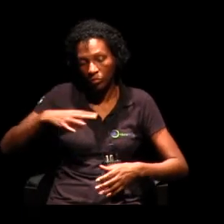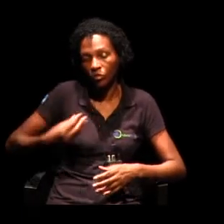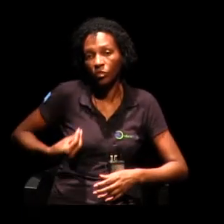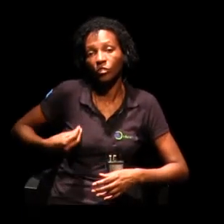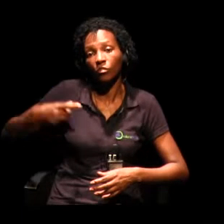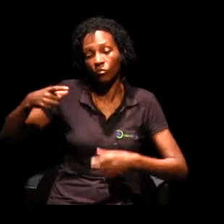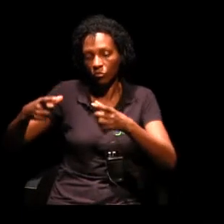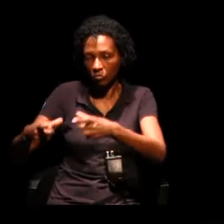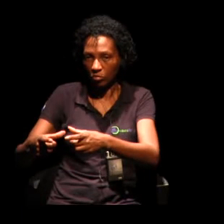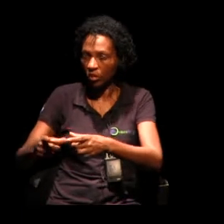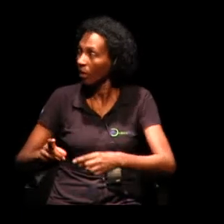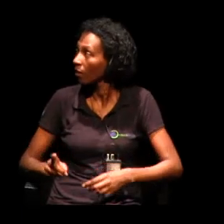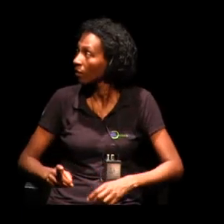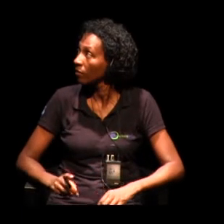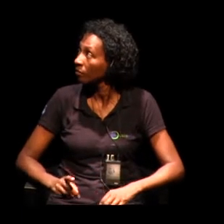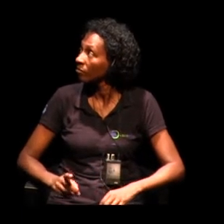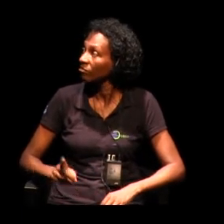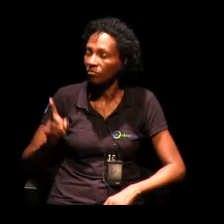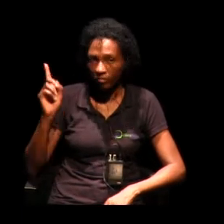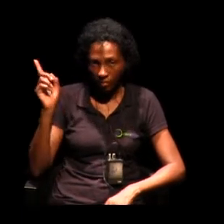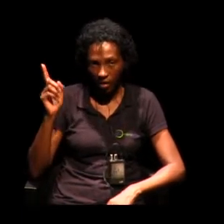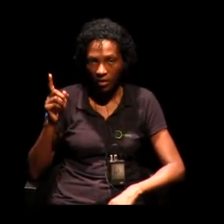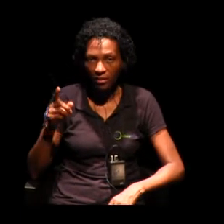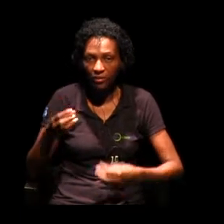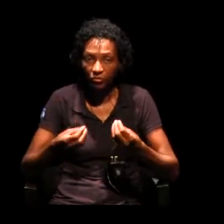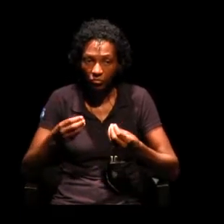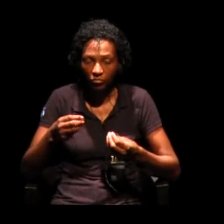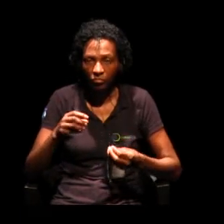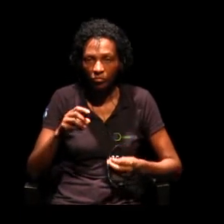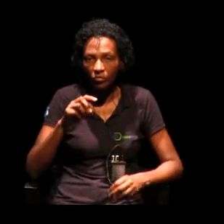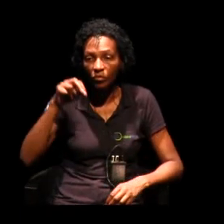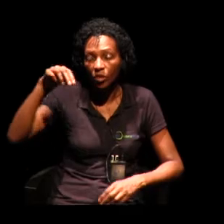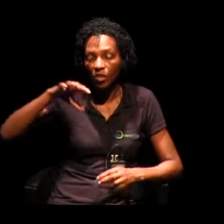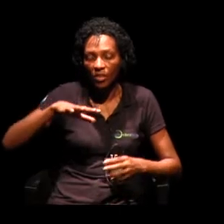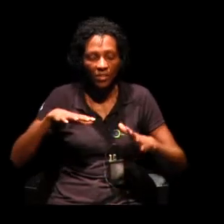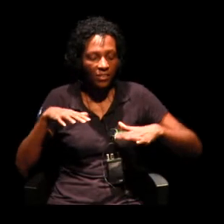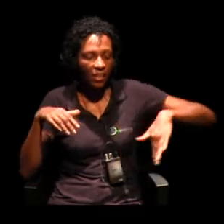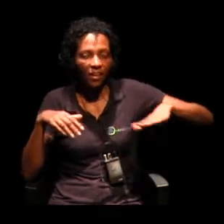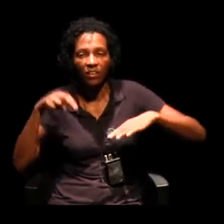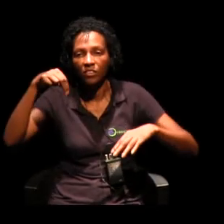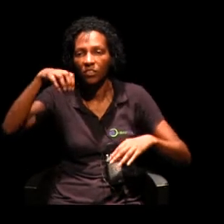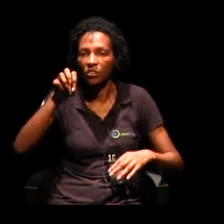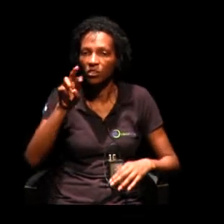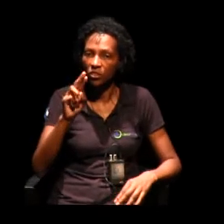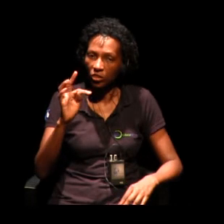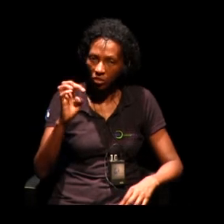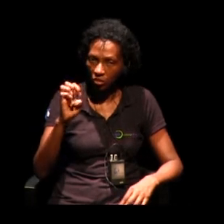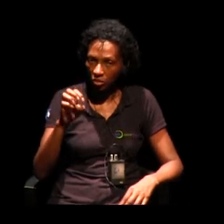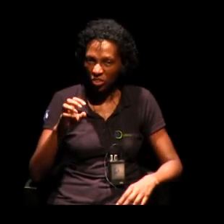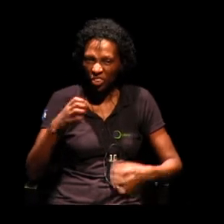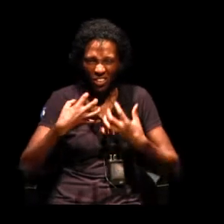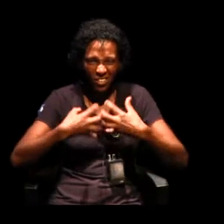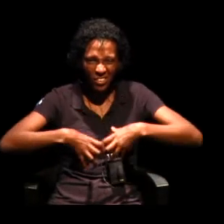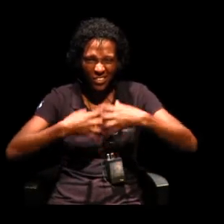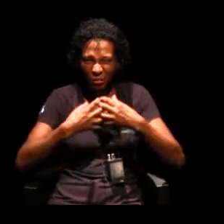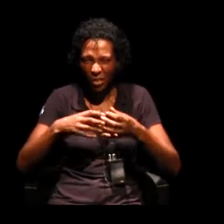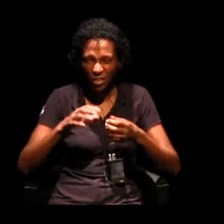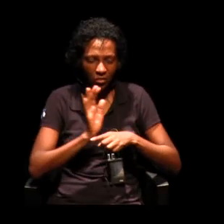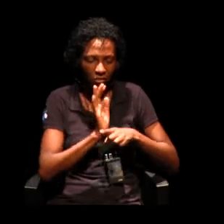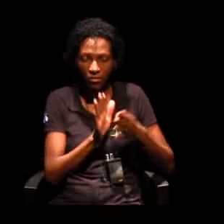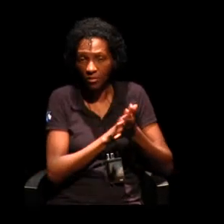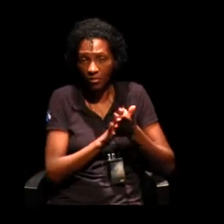comunidade. Essa é a condição existente na parte norte. Essa máquina não está fazendo